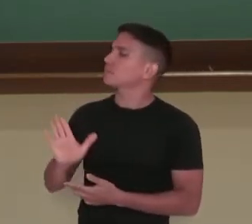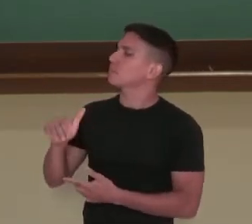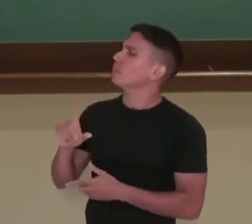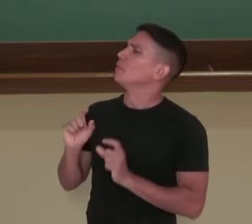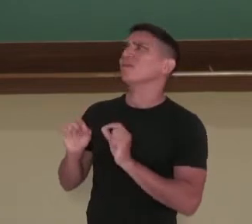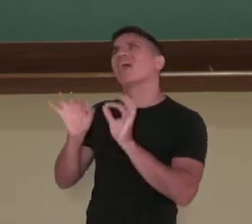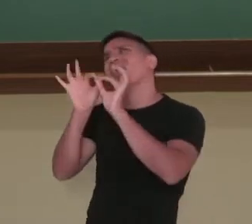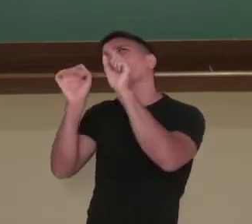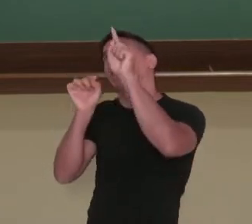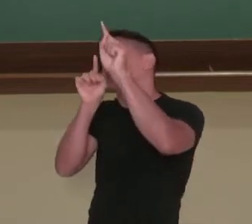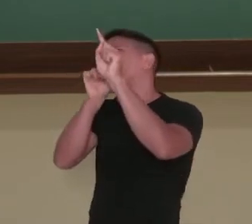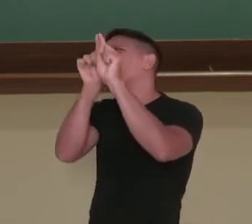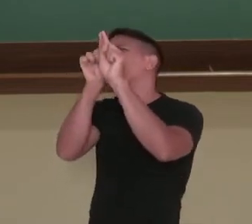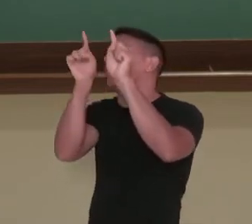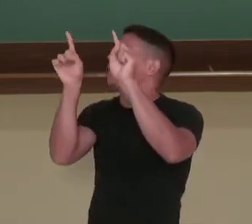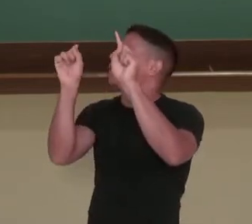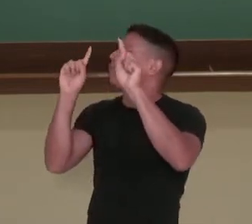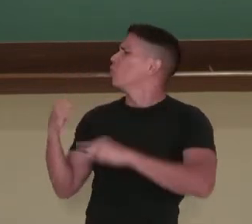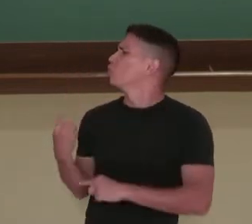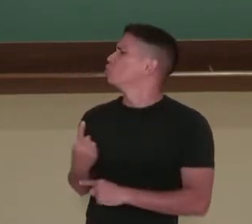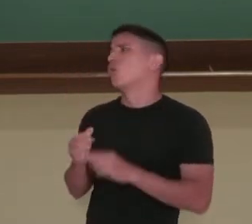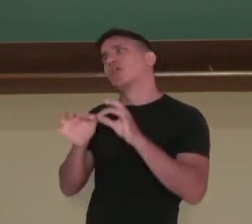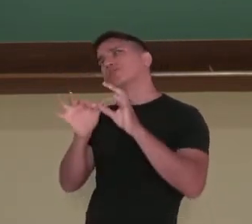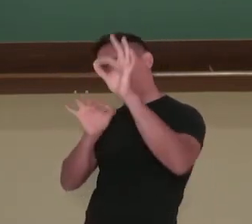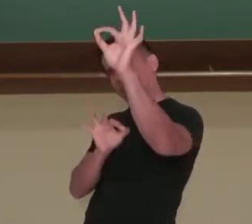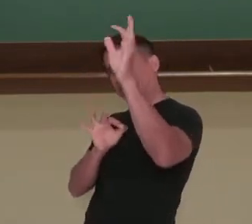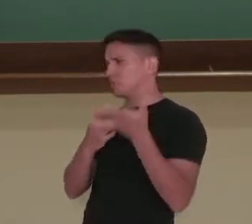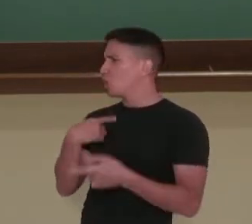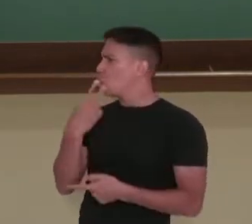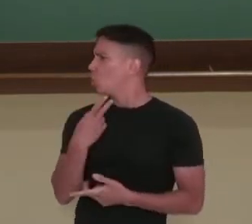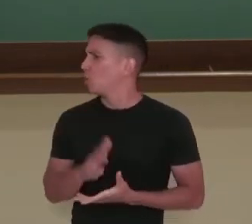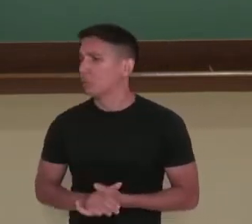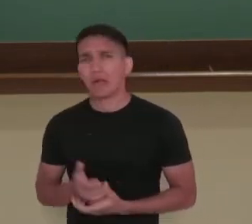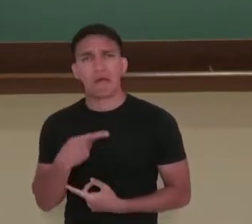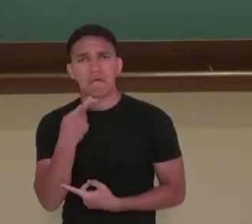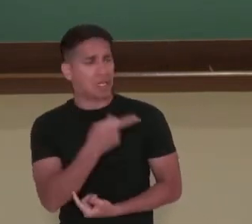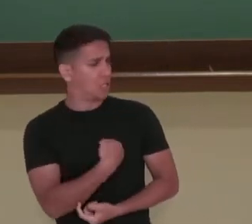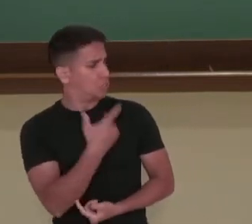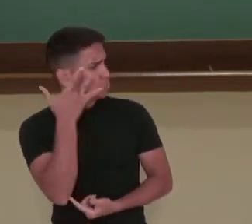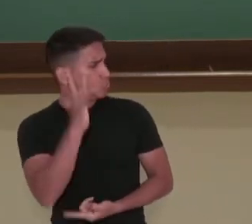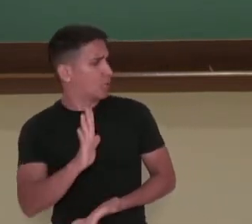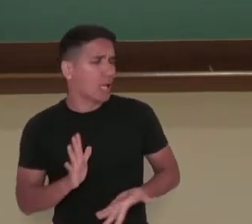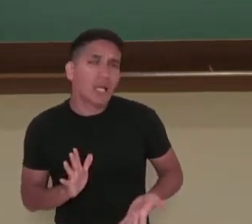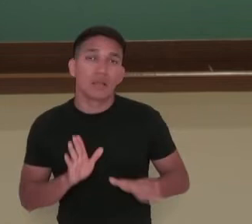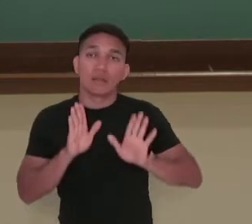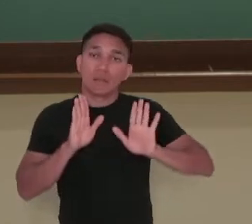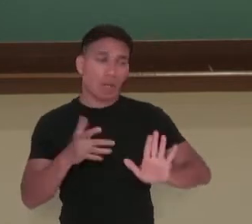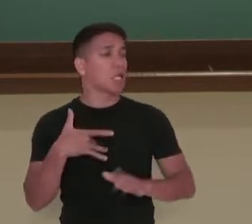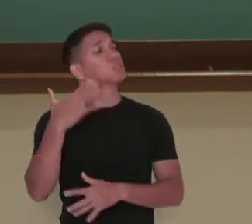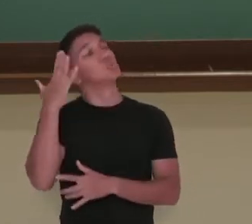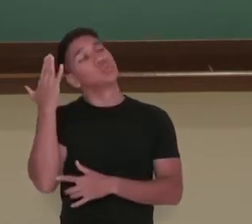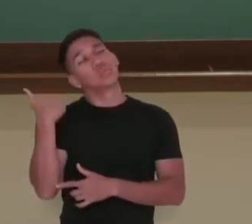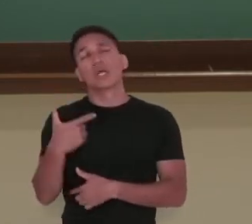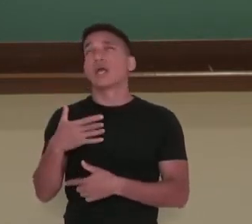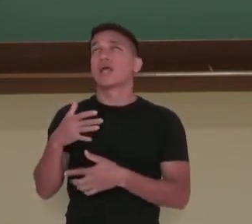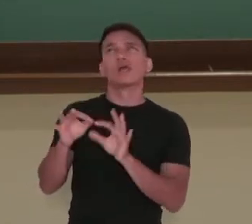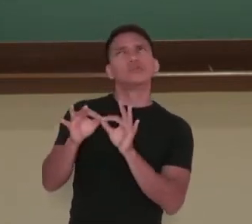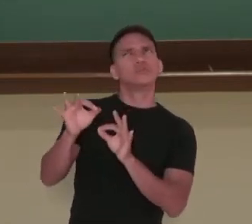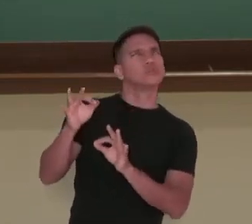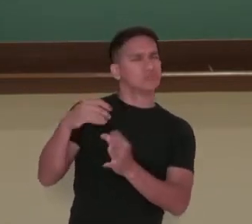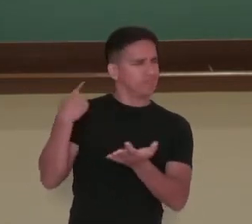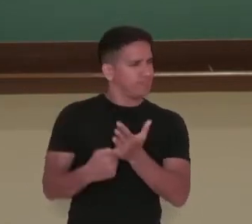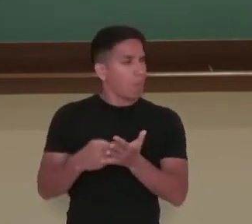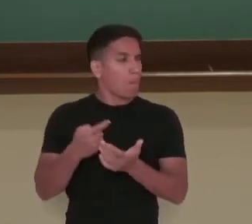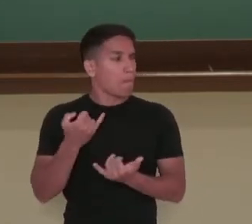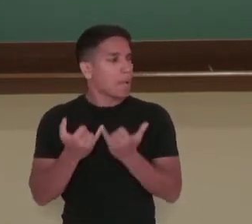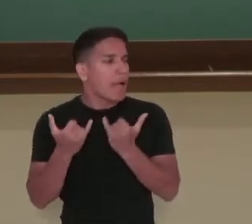é a distância que essa estrela está de nós? Você vai dizer assim: ó, eu não sei, mas eu sei um valor aproximado. Sabe? Porque